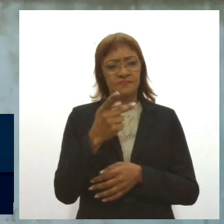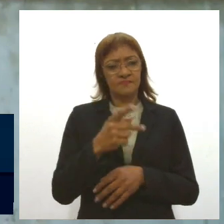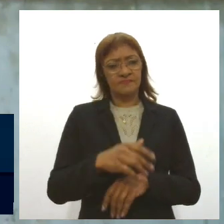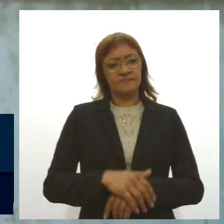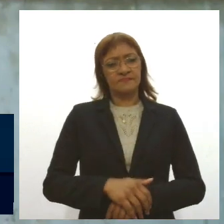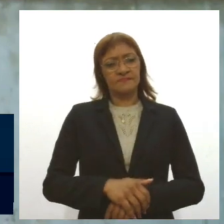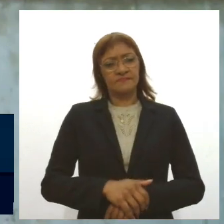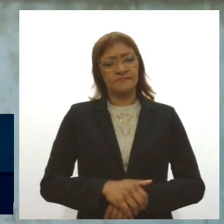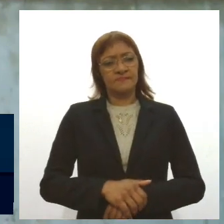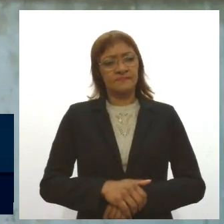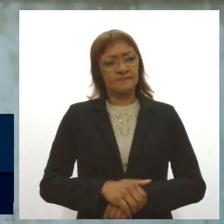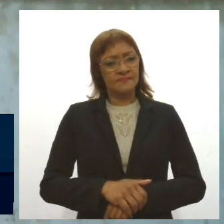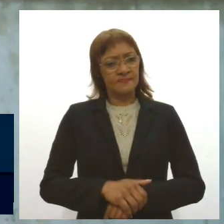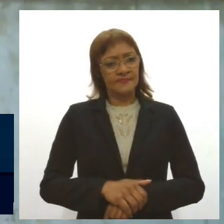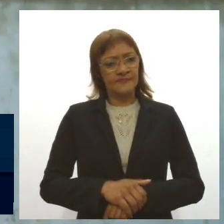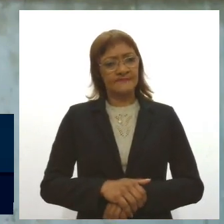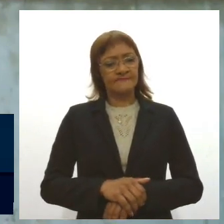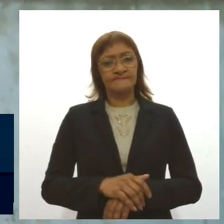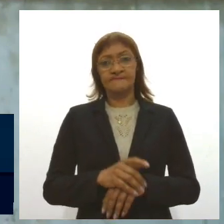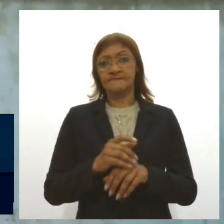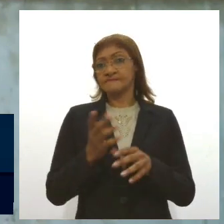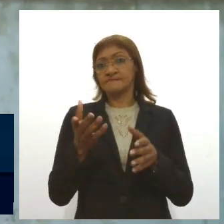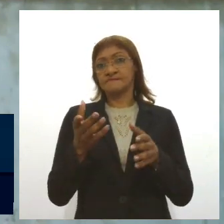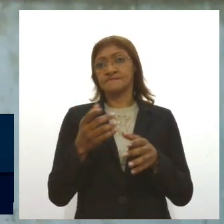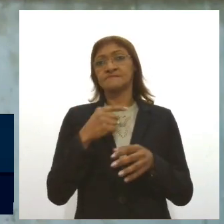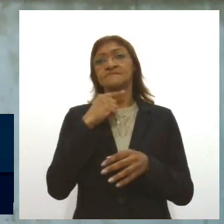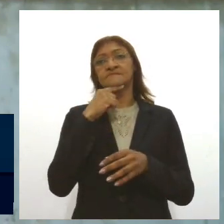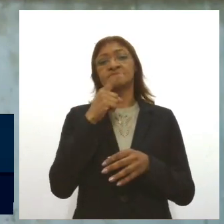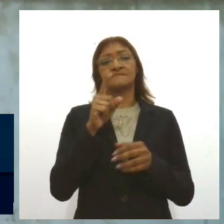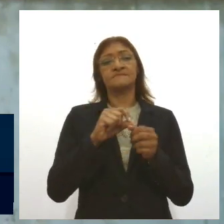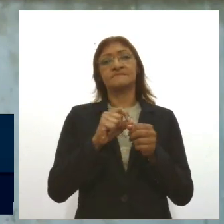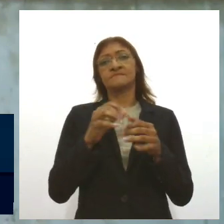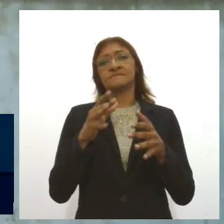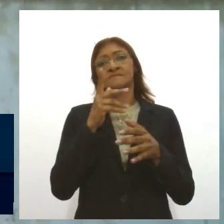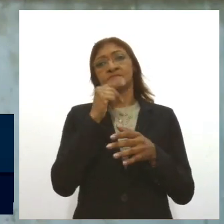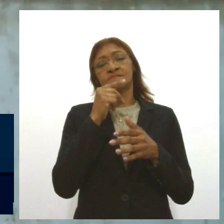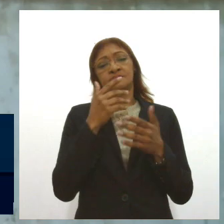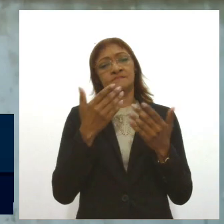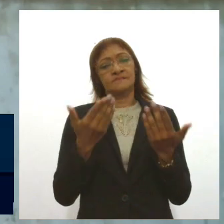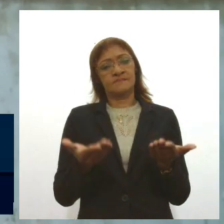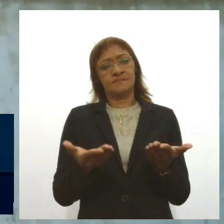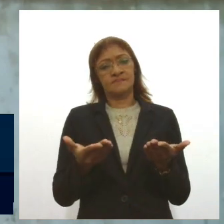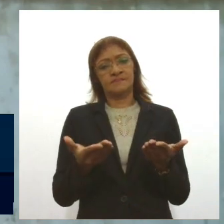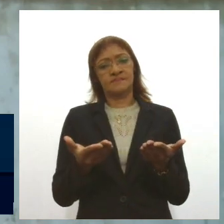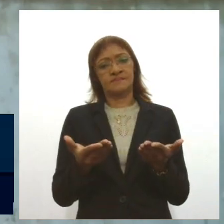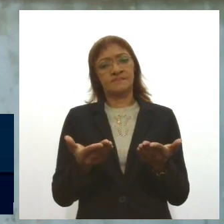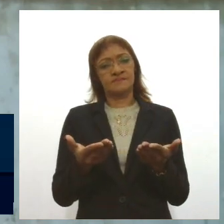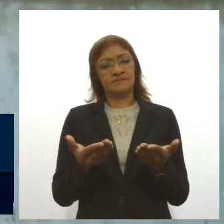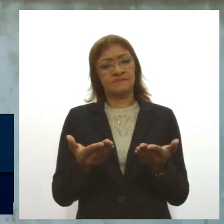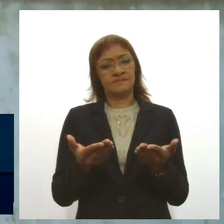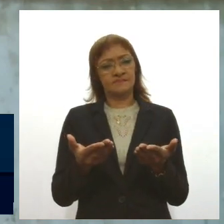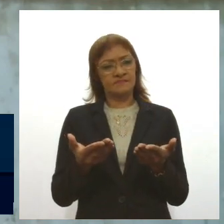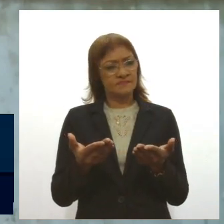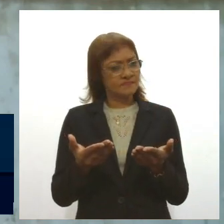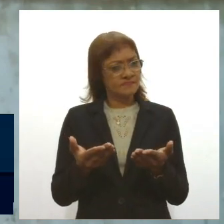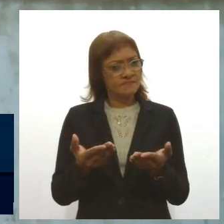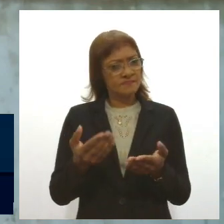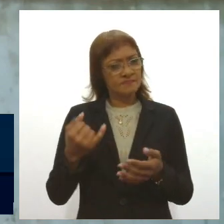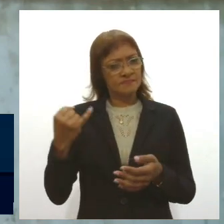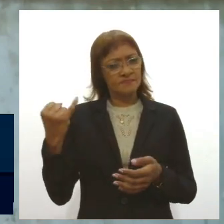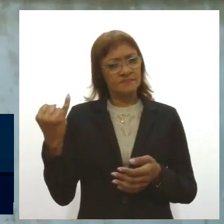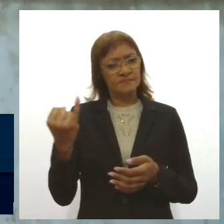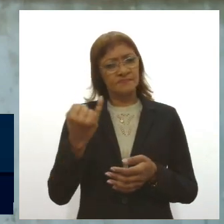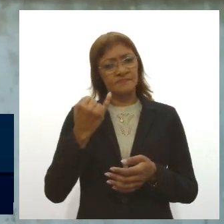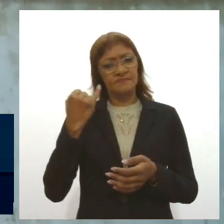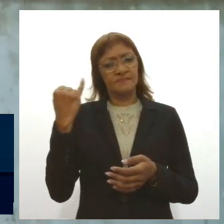ninguém fabrica água, ninguém produz água, né? Então, isso é muito importante,